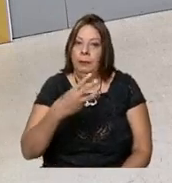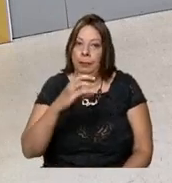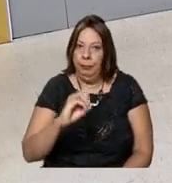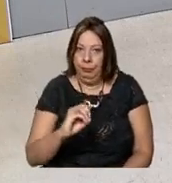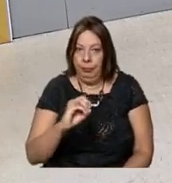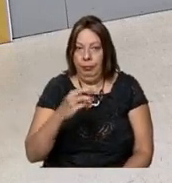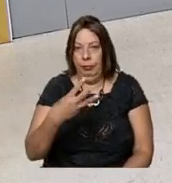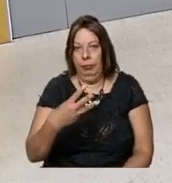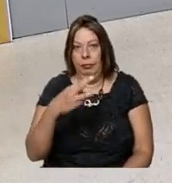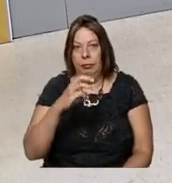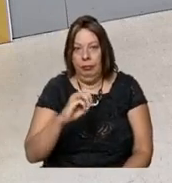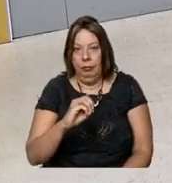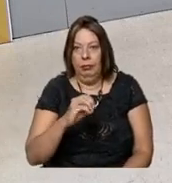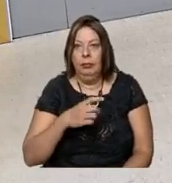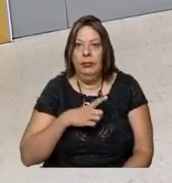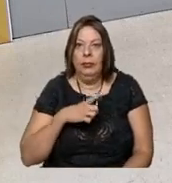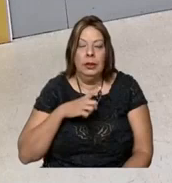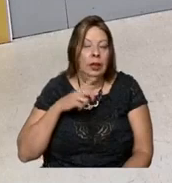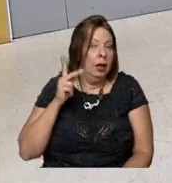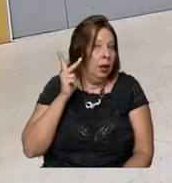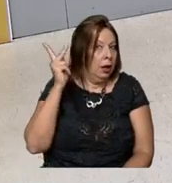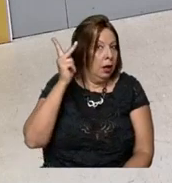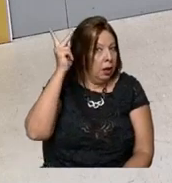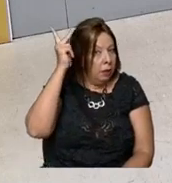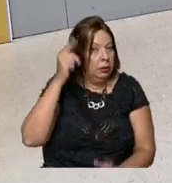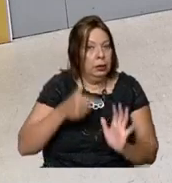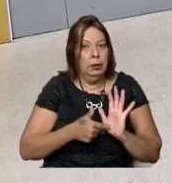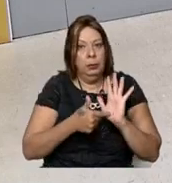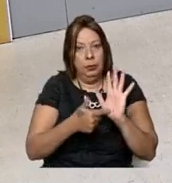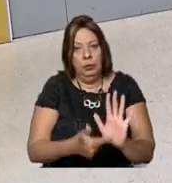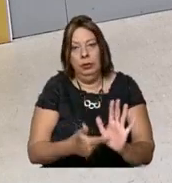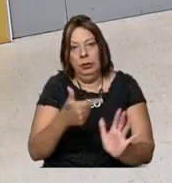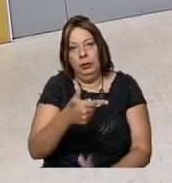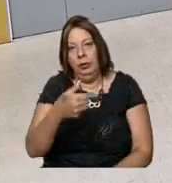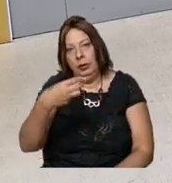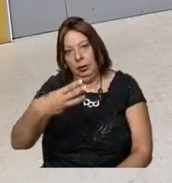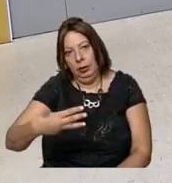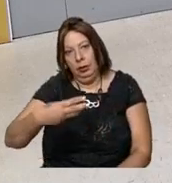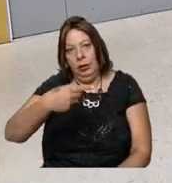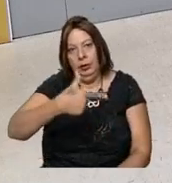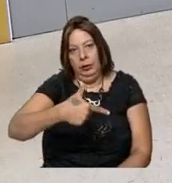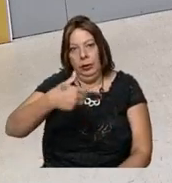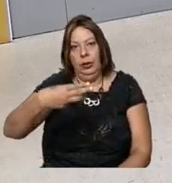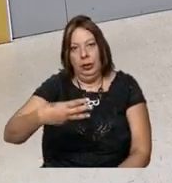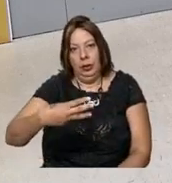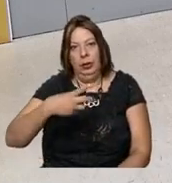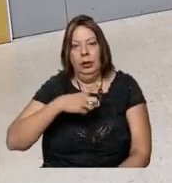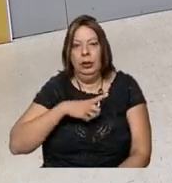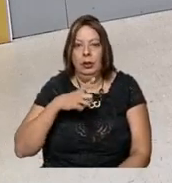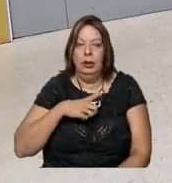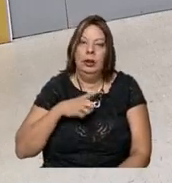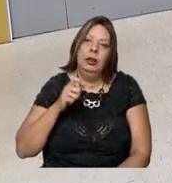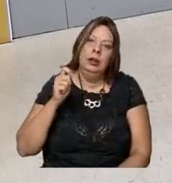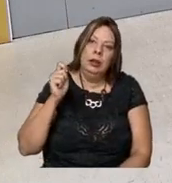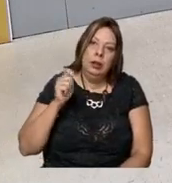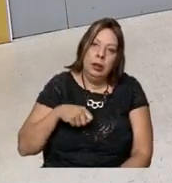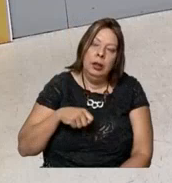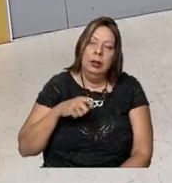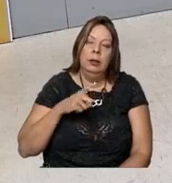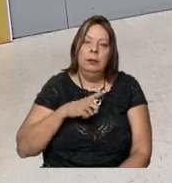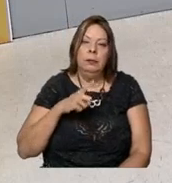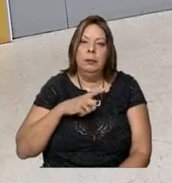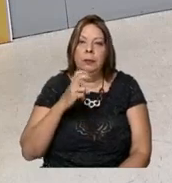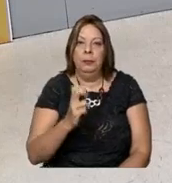30. A Kátia nos mostra agora o 23. 23 é a bolinha sorteada para você marcar, 23.